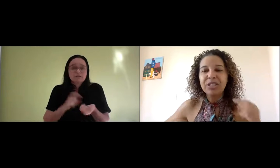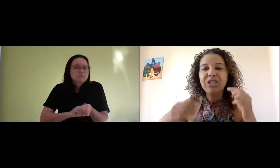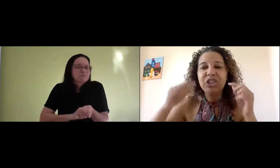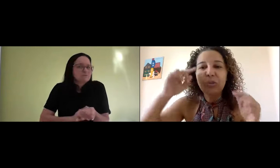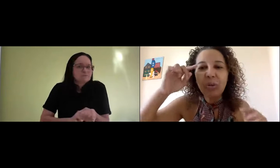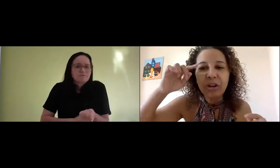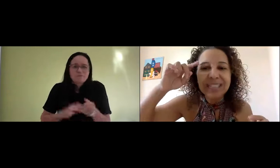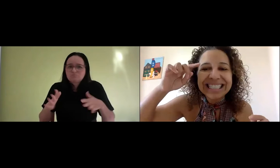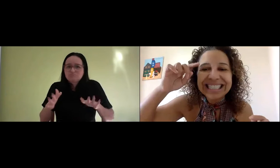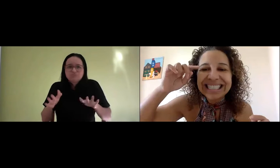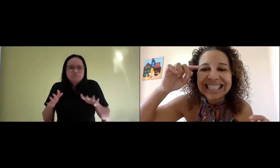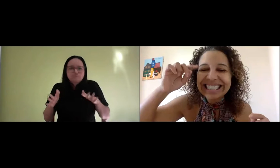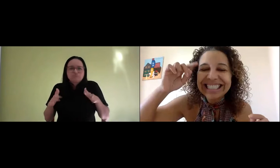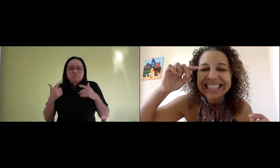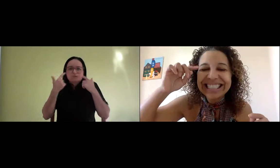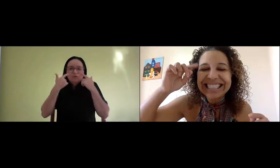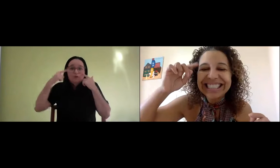Eu sentia o meu olho fazer...